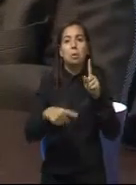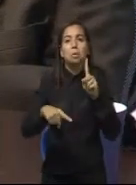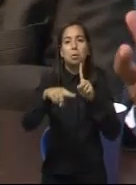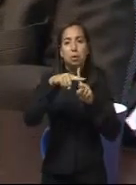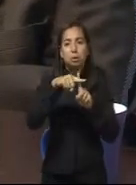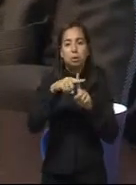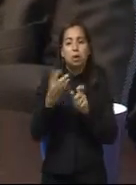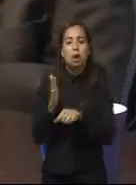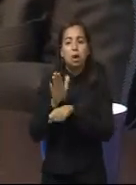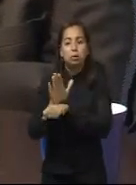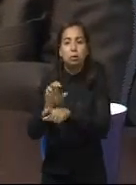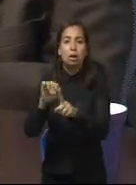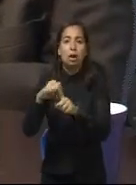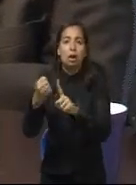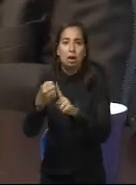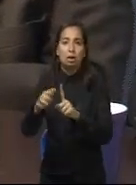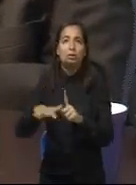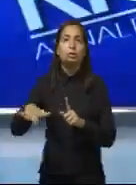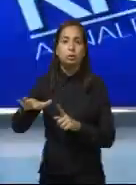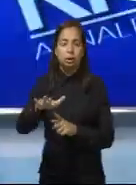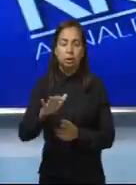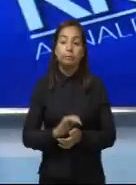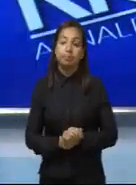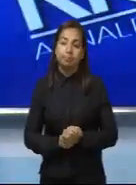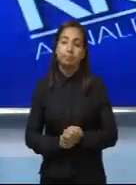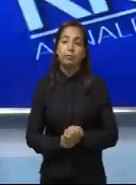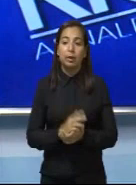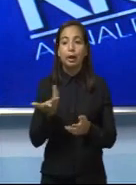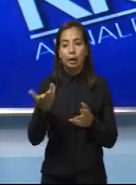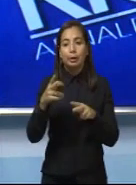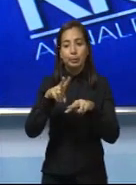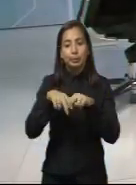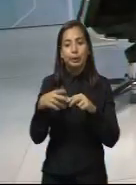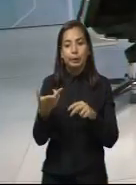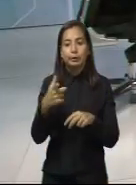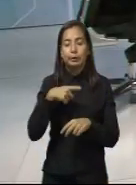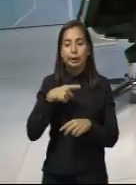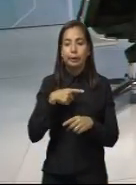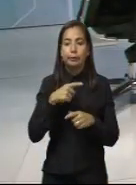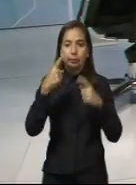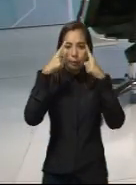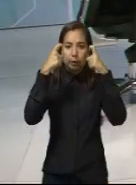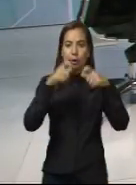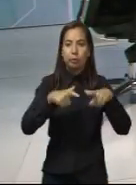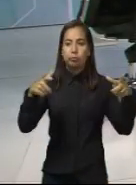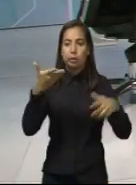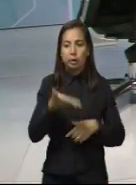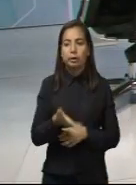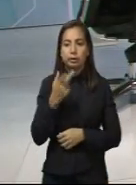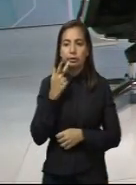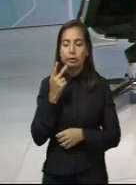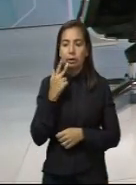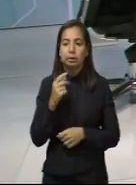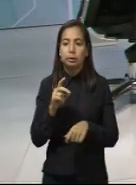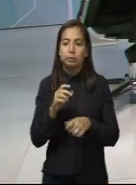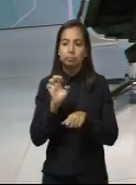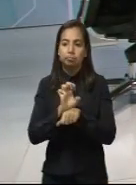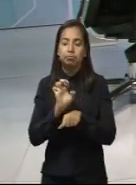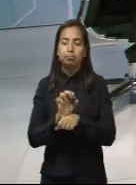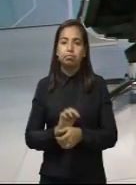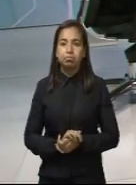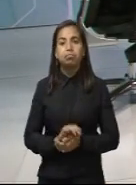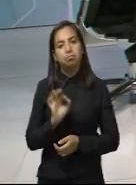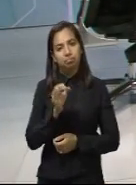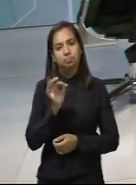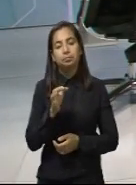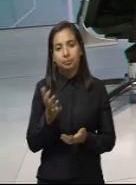à sociedade. Depois que o Estado do Ceará chegou ao limite que chegou. Depois chegou ao limite. Agora, o que a gente vê em negócio de violência, você tem uma visão,